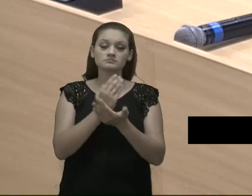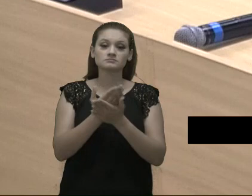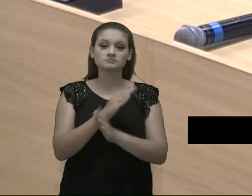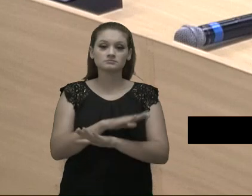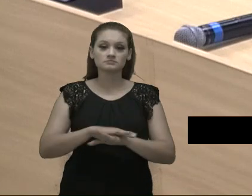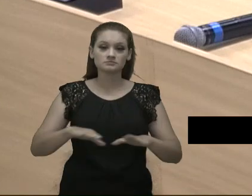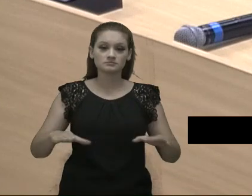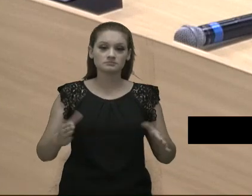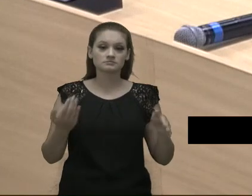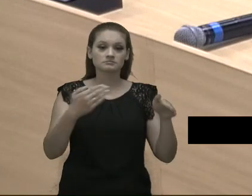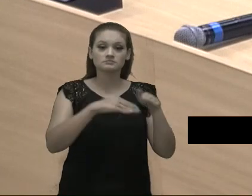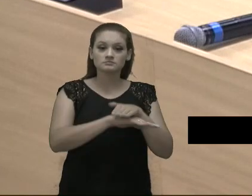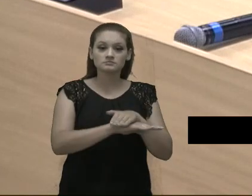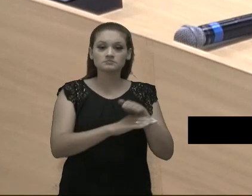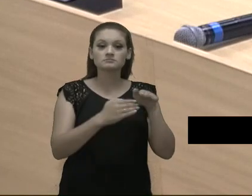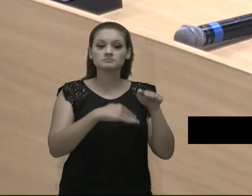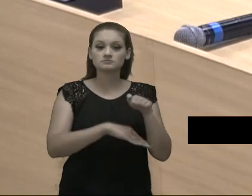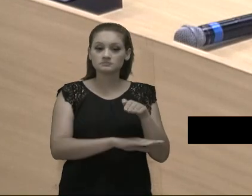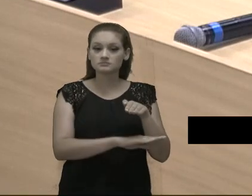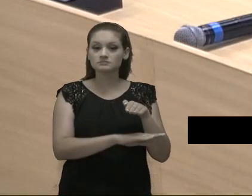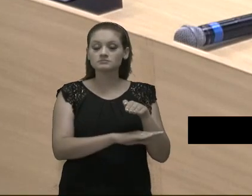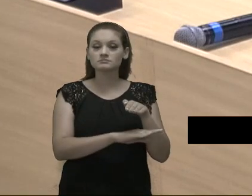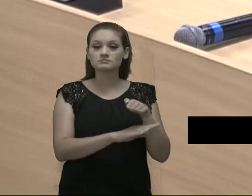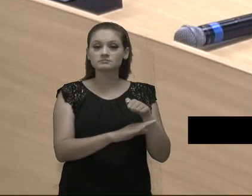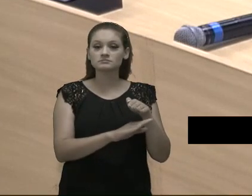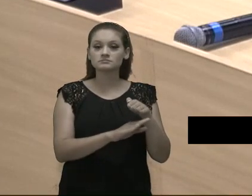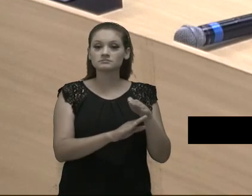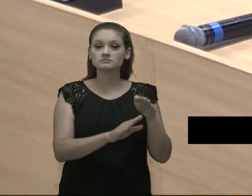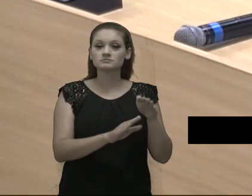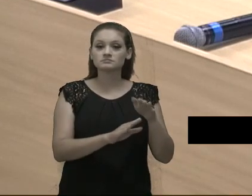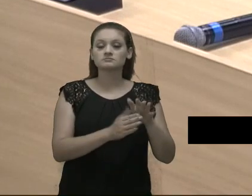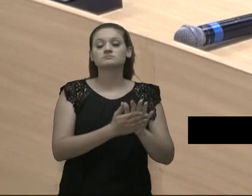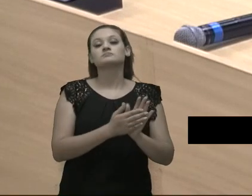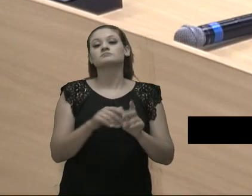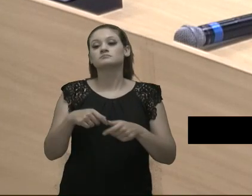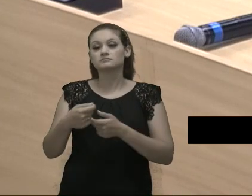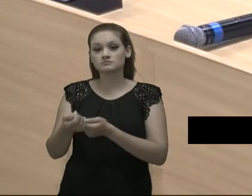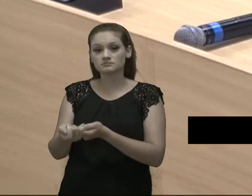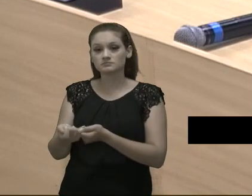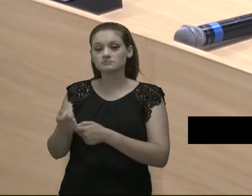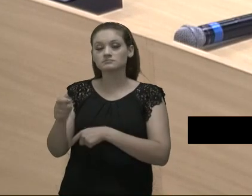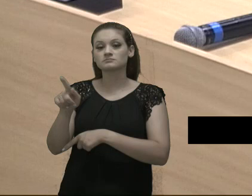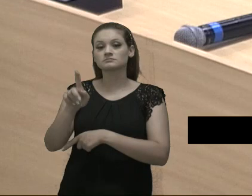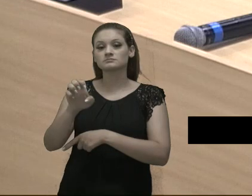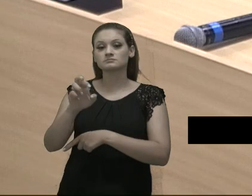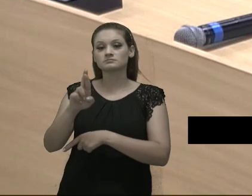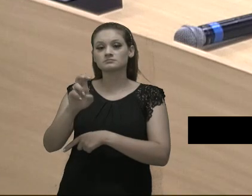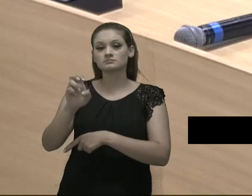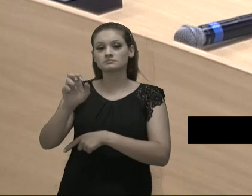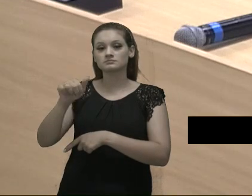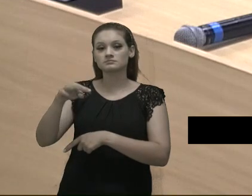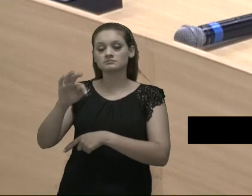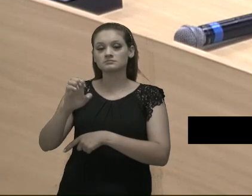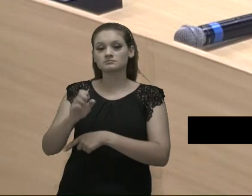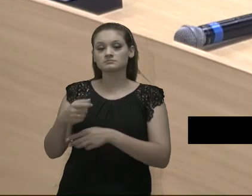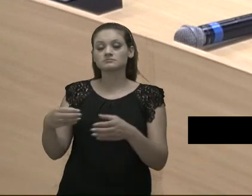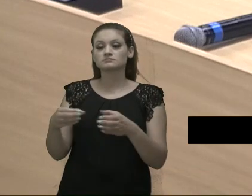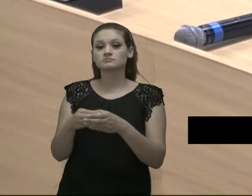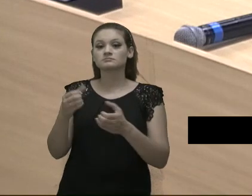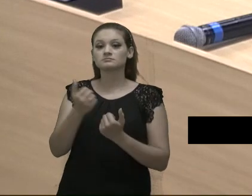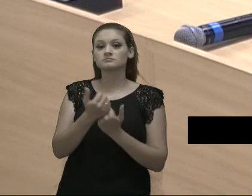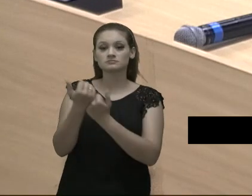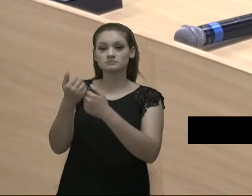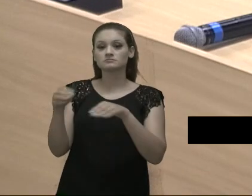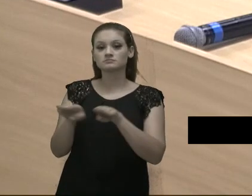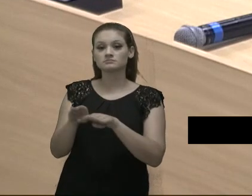prova, colocamos de novo nesse malote e foi entregue pra gerente, aonde a equipe que estava em apoio também,